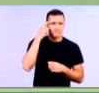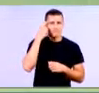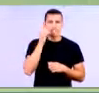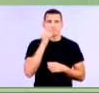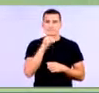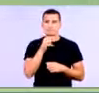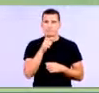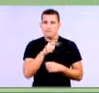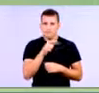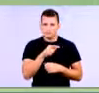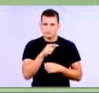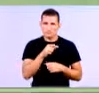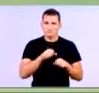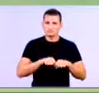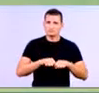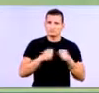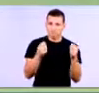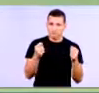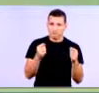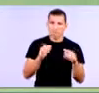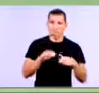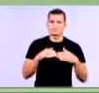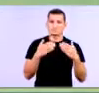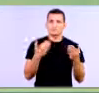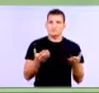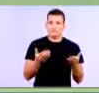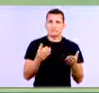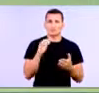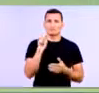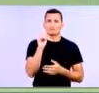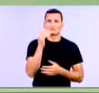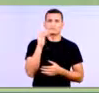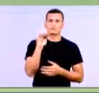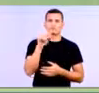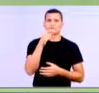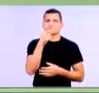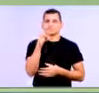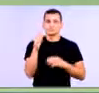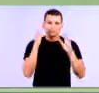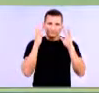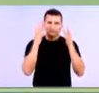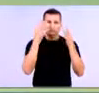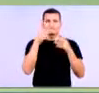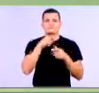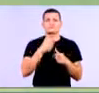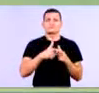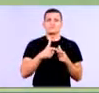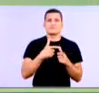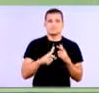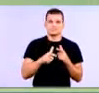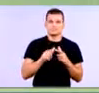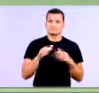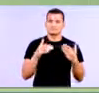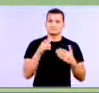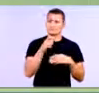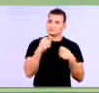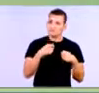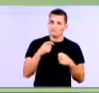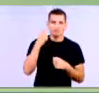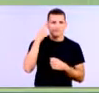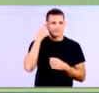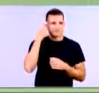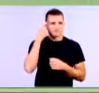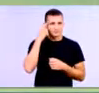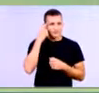ela for violada, qual é a ação que deve ser tomada para sanar aquele problema. Então, você tem que pensar